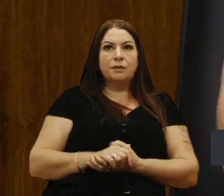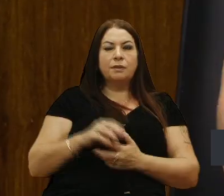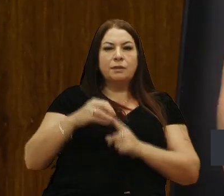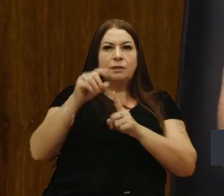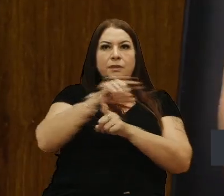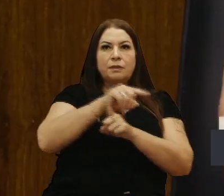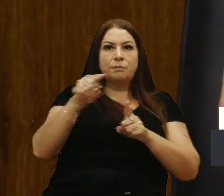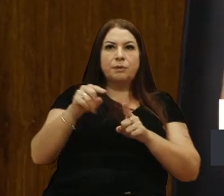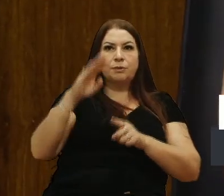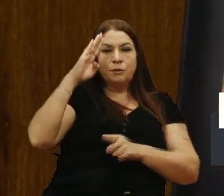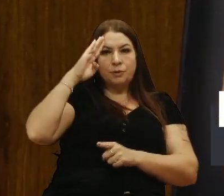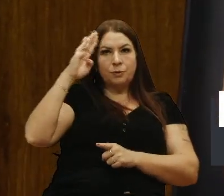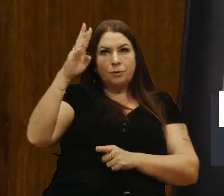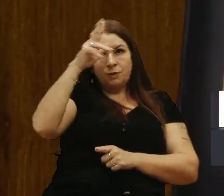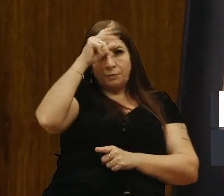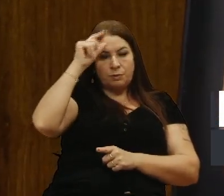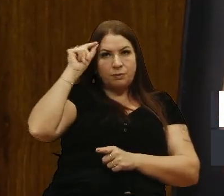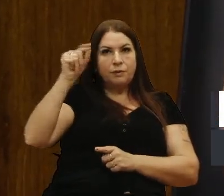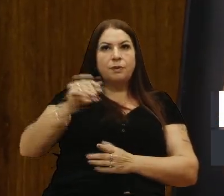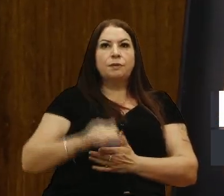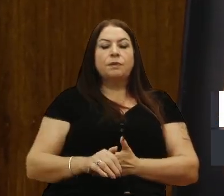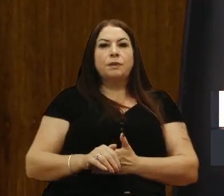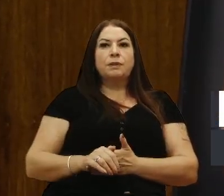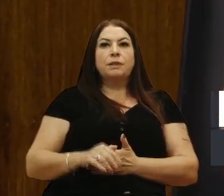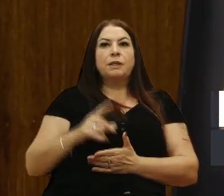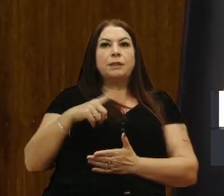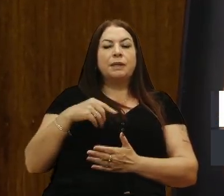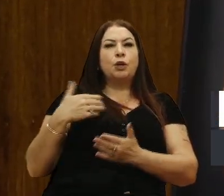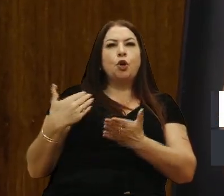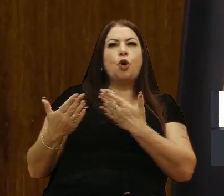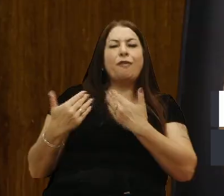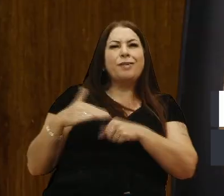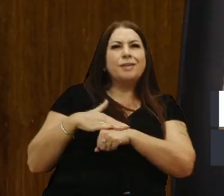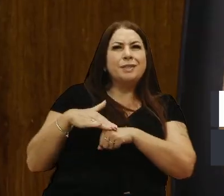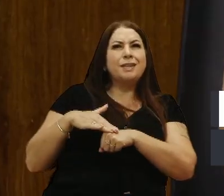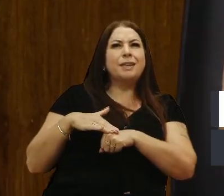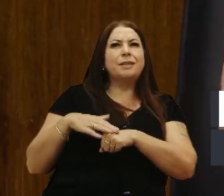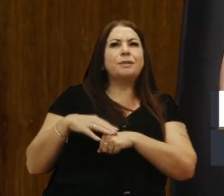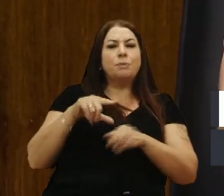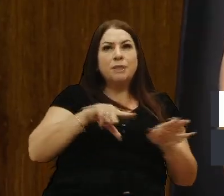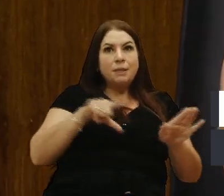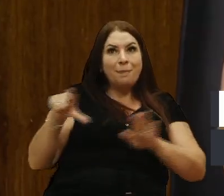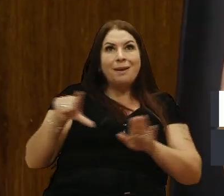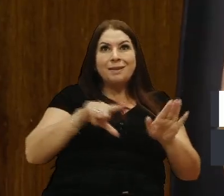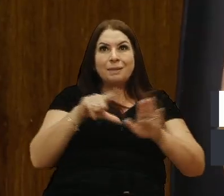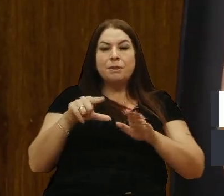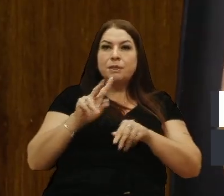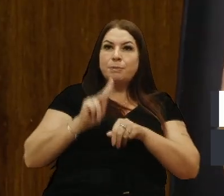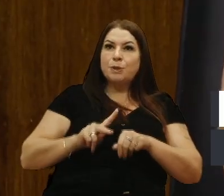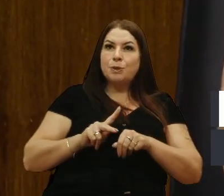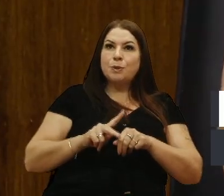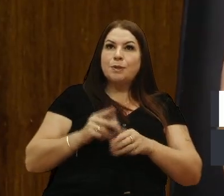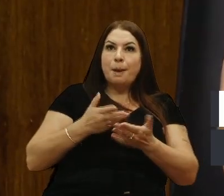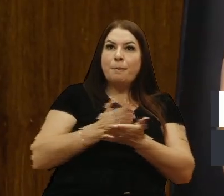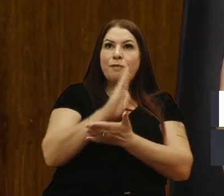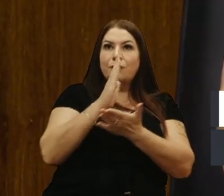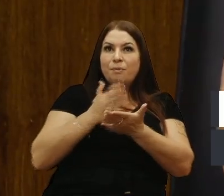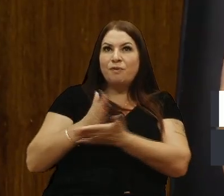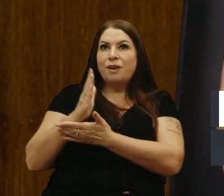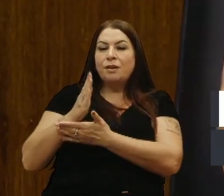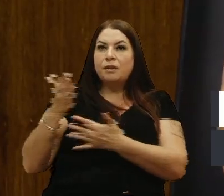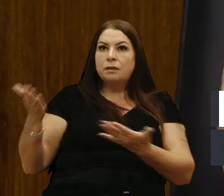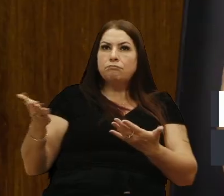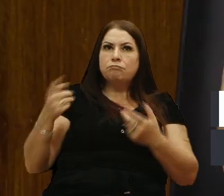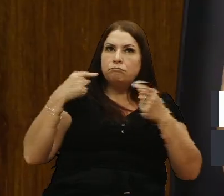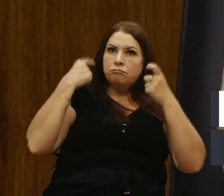questão dos guardas municipais, que a gente tem dialogado toda semana praticamente com pessoas aprovadas e